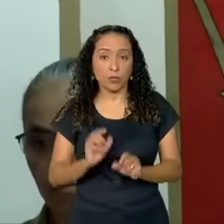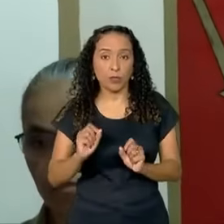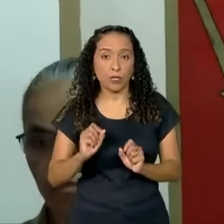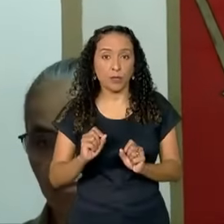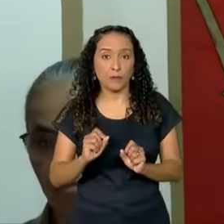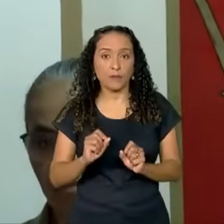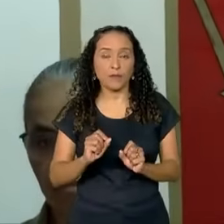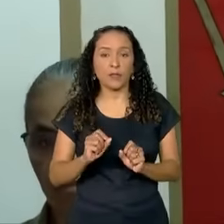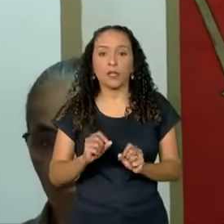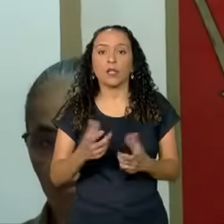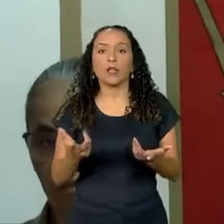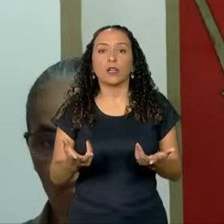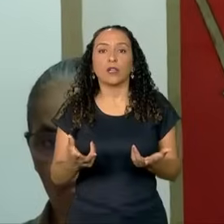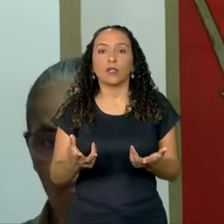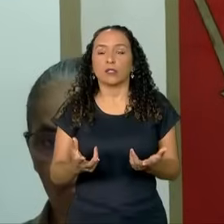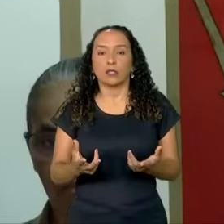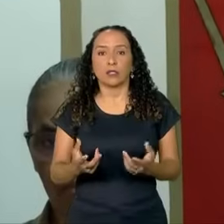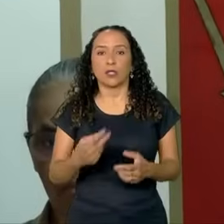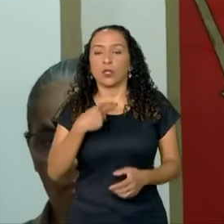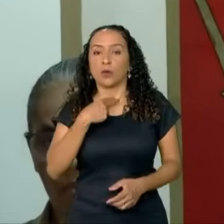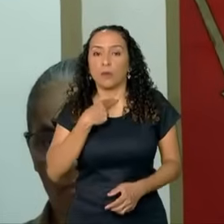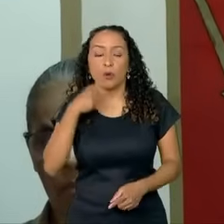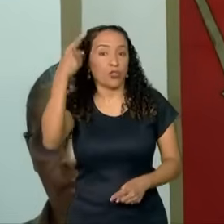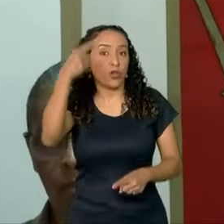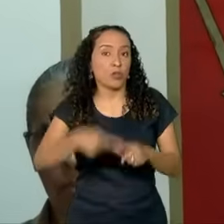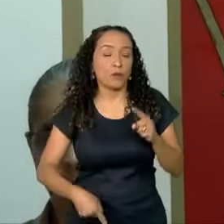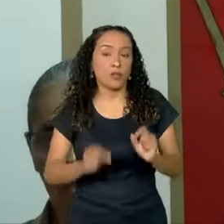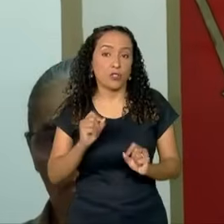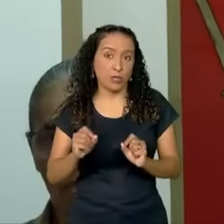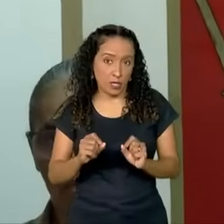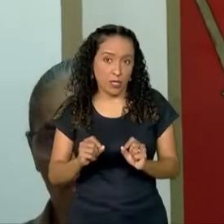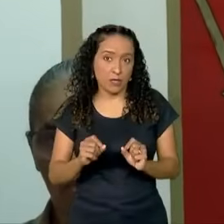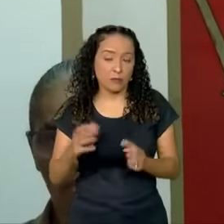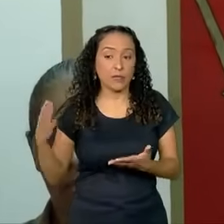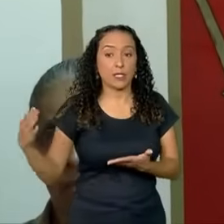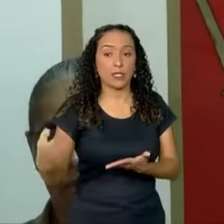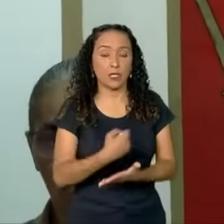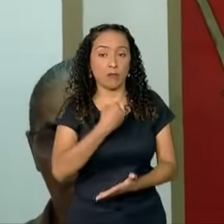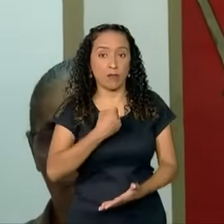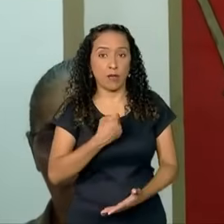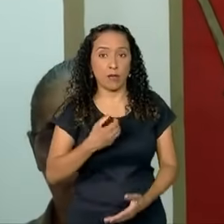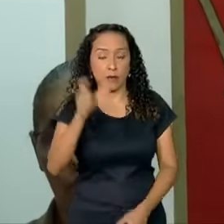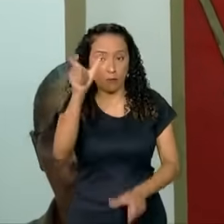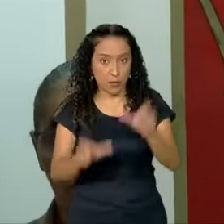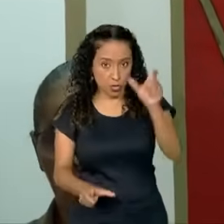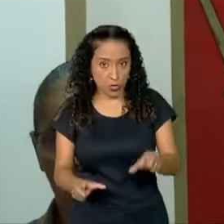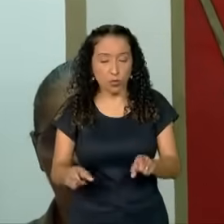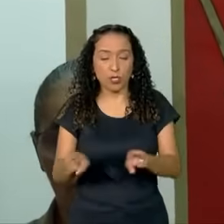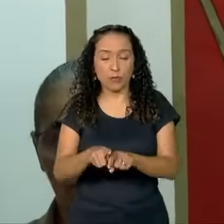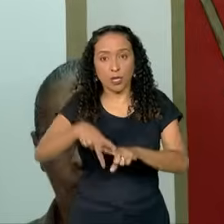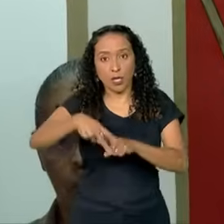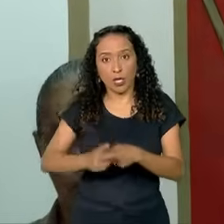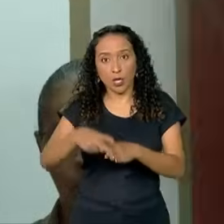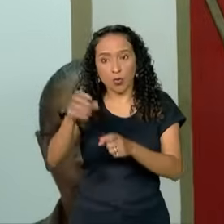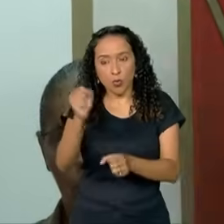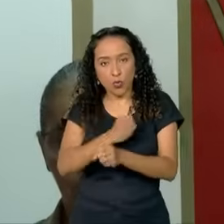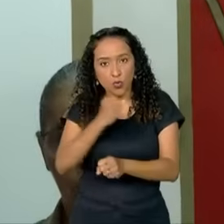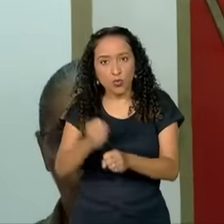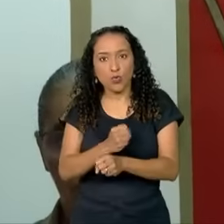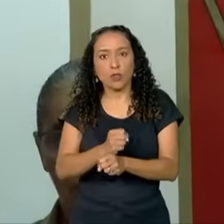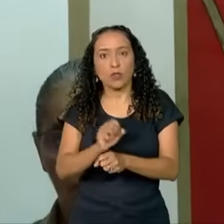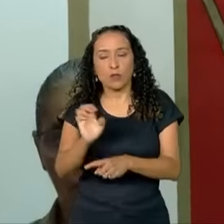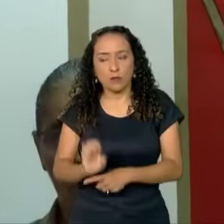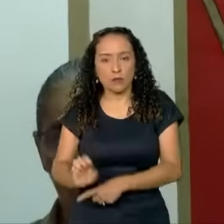que não deve ser impedimento para salvar pessoas e reconstruir